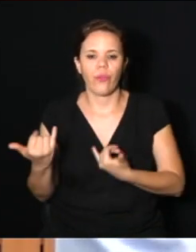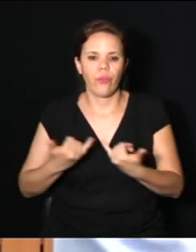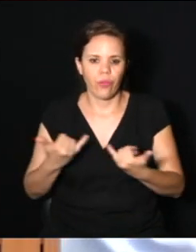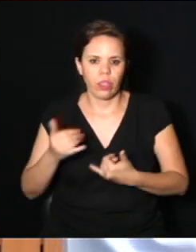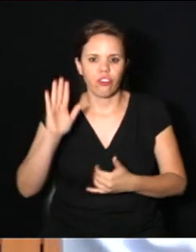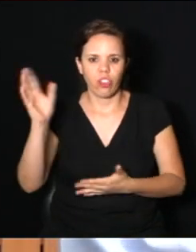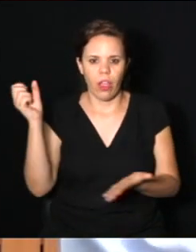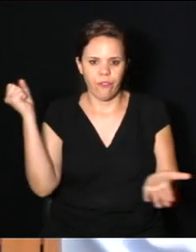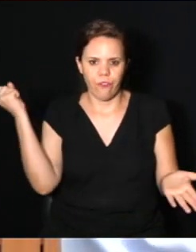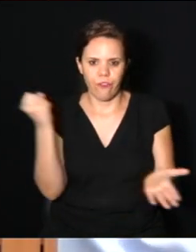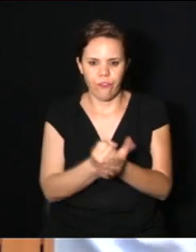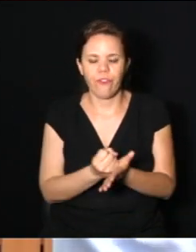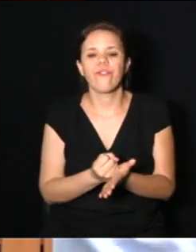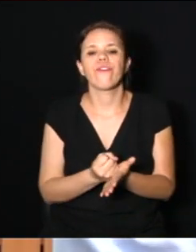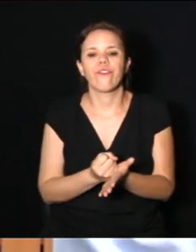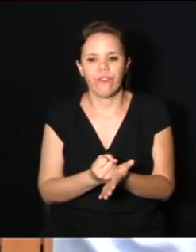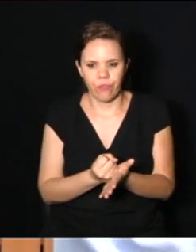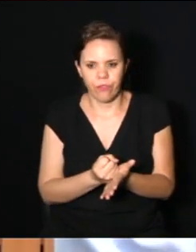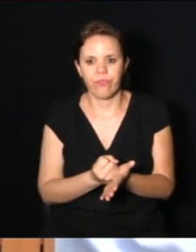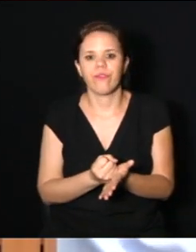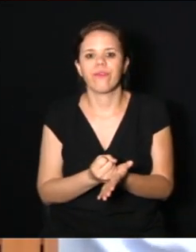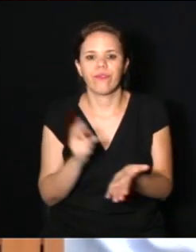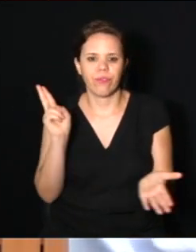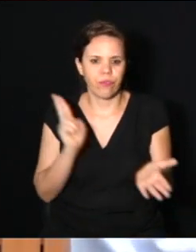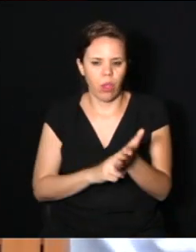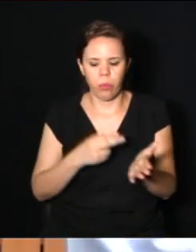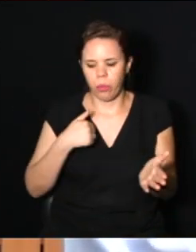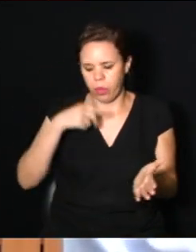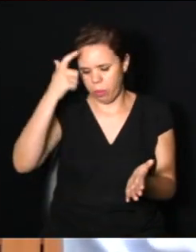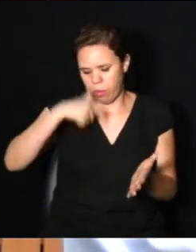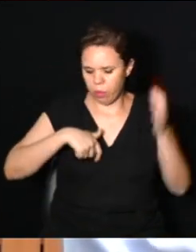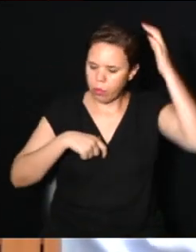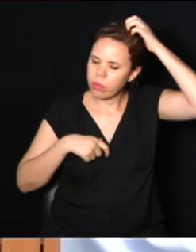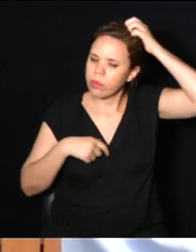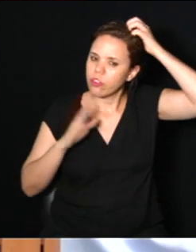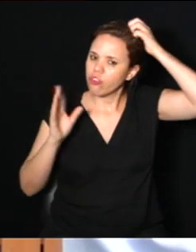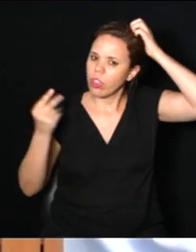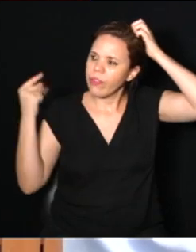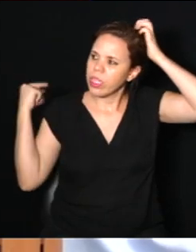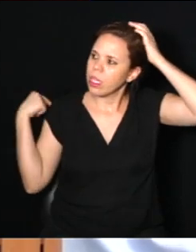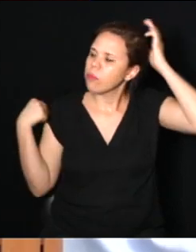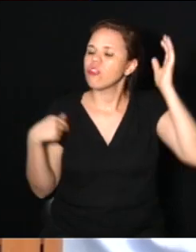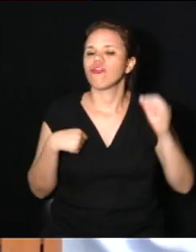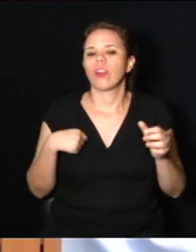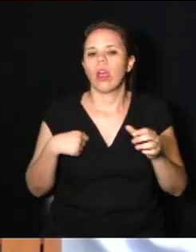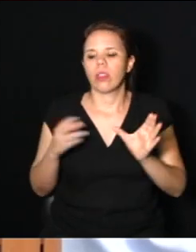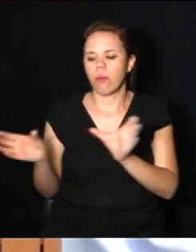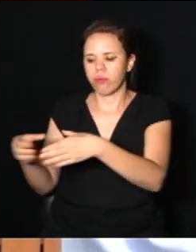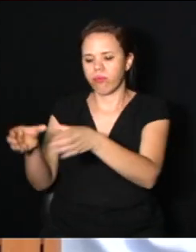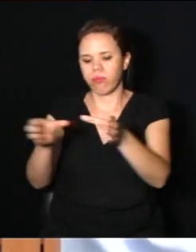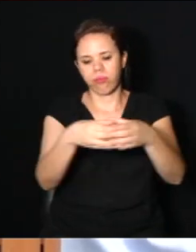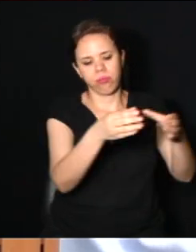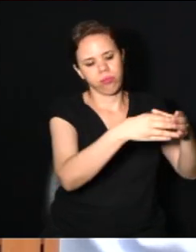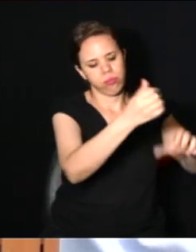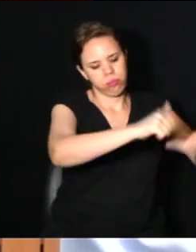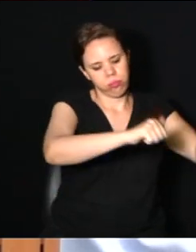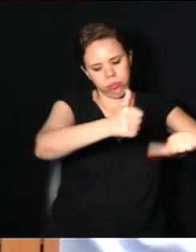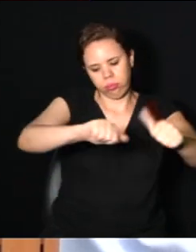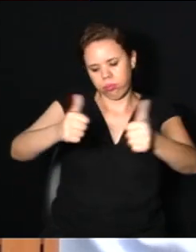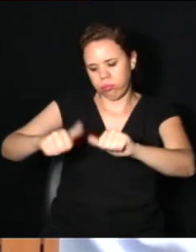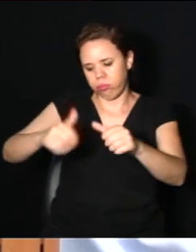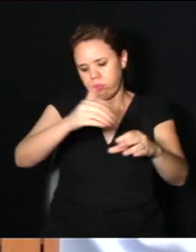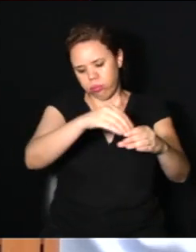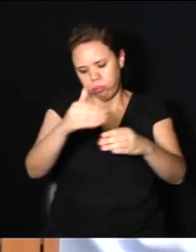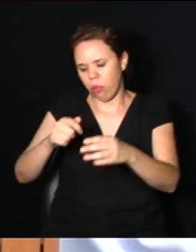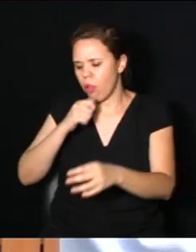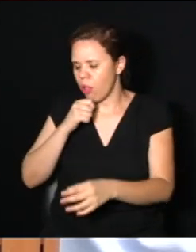foi protocolado por mim já faz algum tempo, né, e que já está tramitando para ter uma resposta num prazo estimado aí de mais